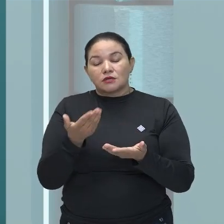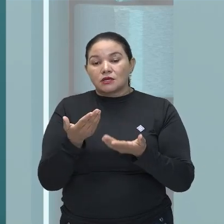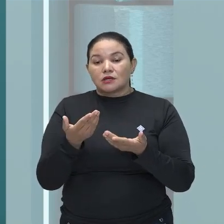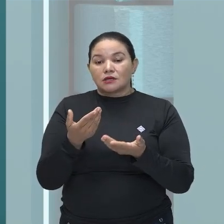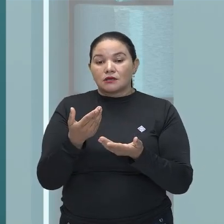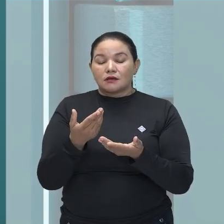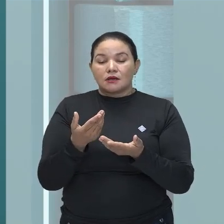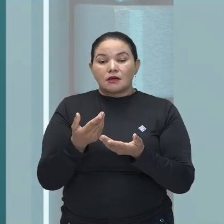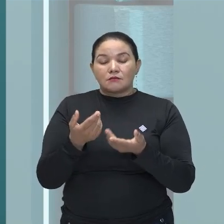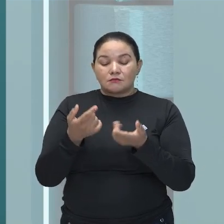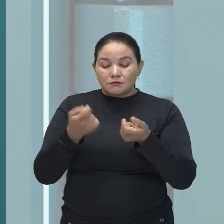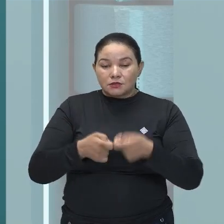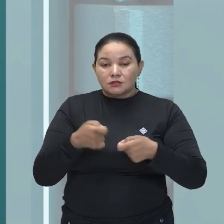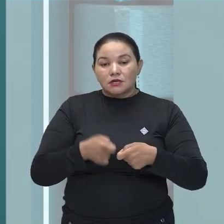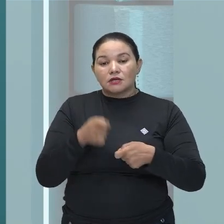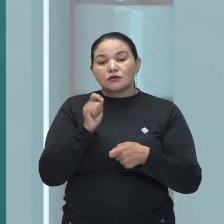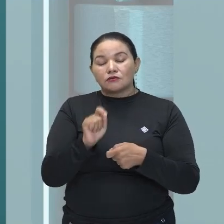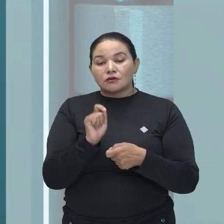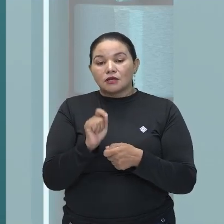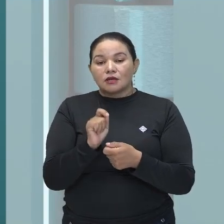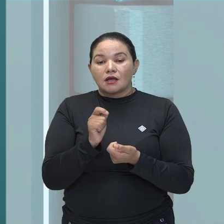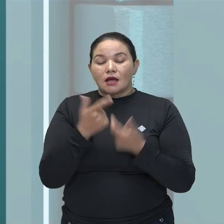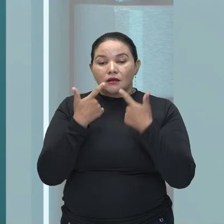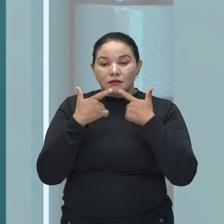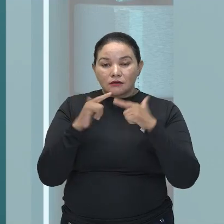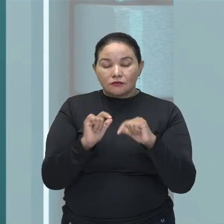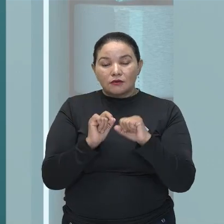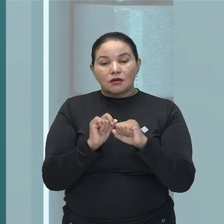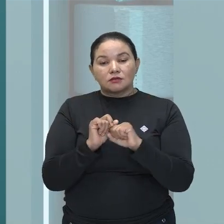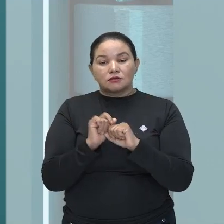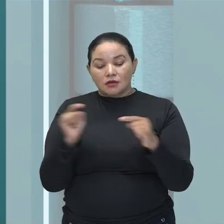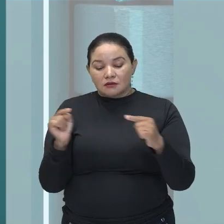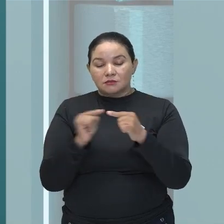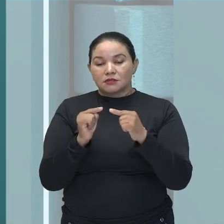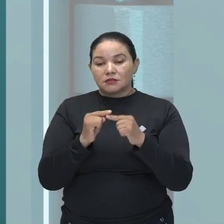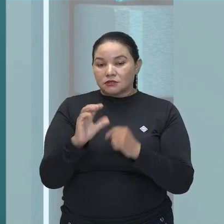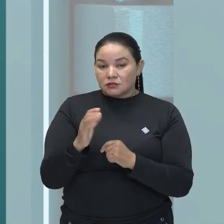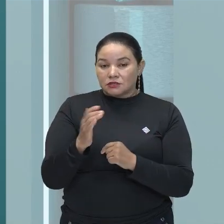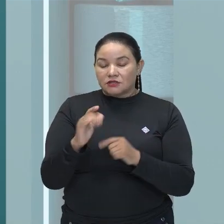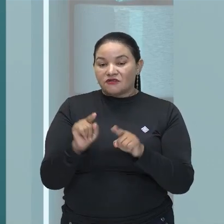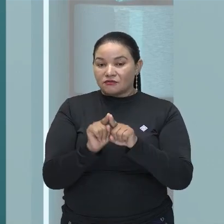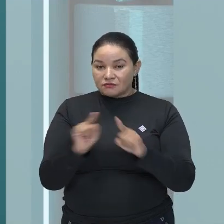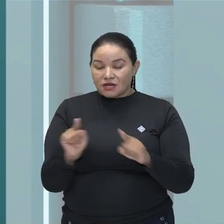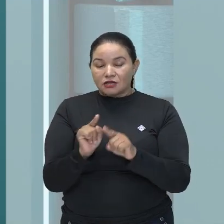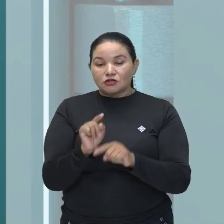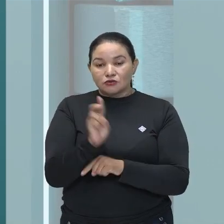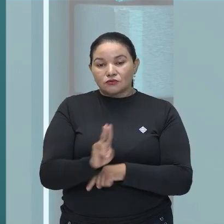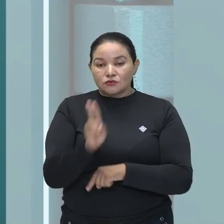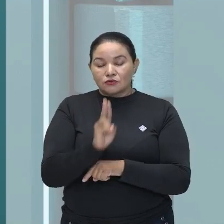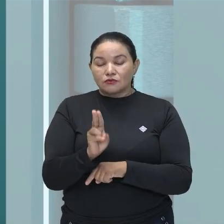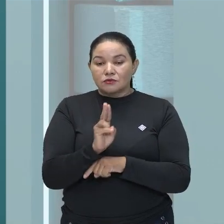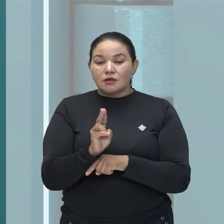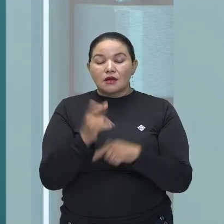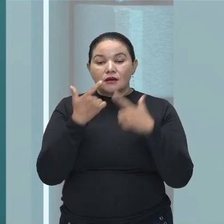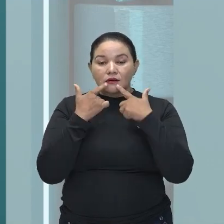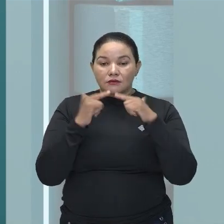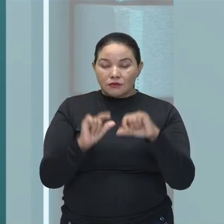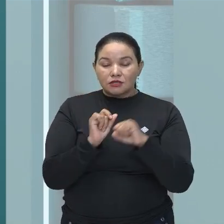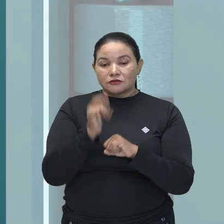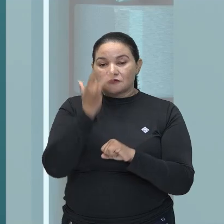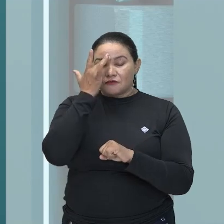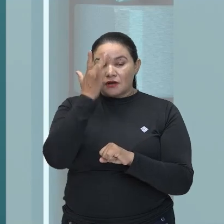linguagem mais apurada, mais científica, mas ele traz ali com uma linguagem mais fácil, ele vai associar ali